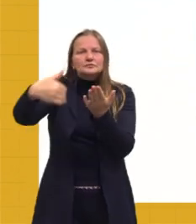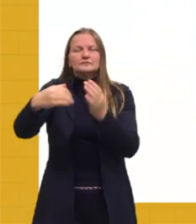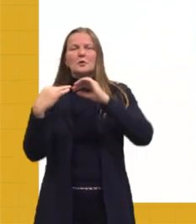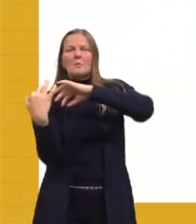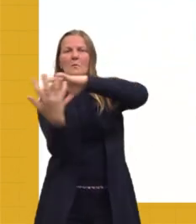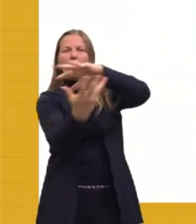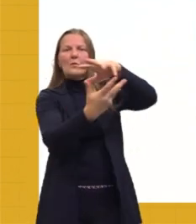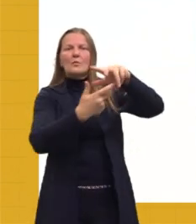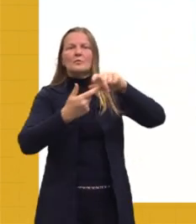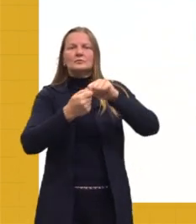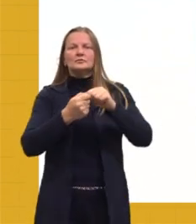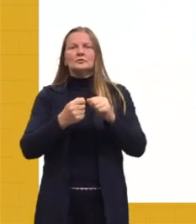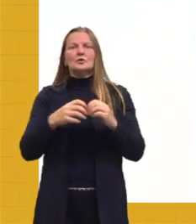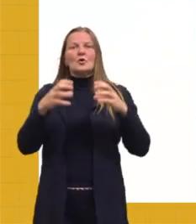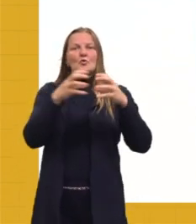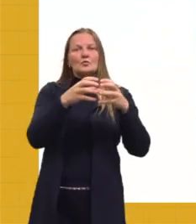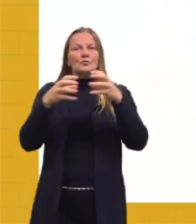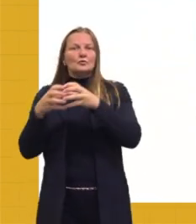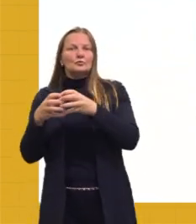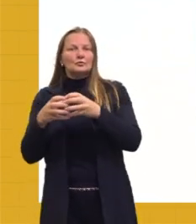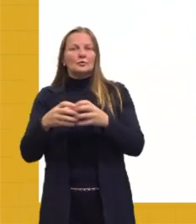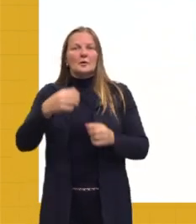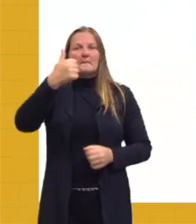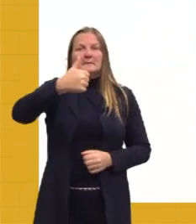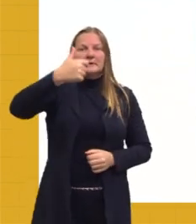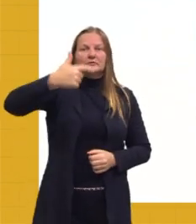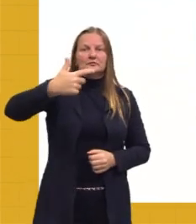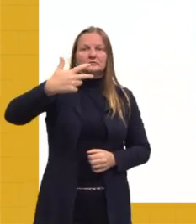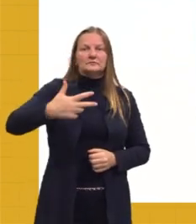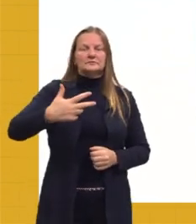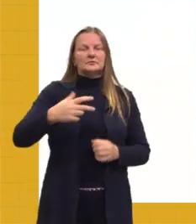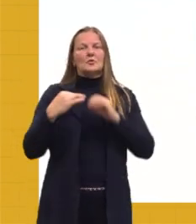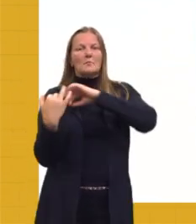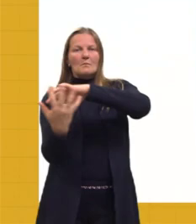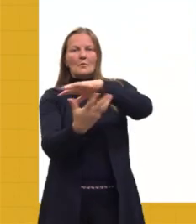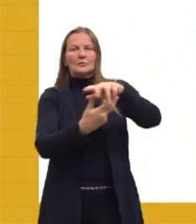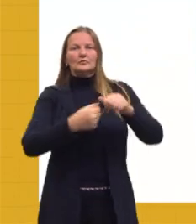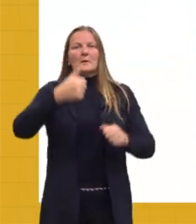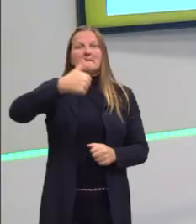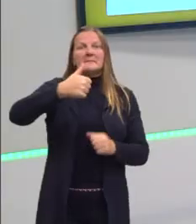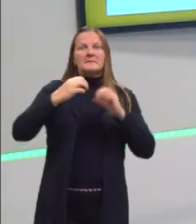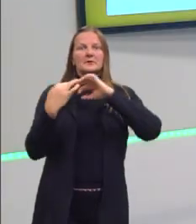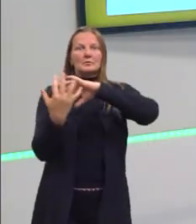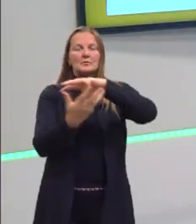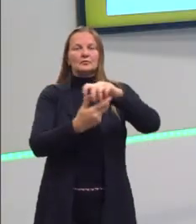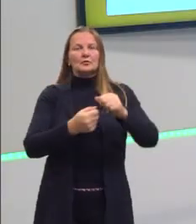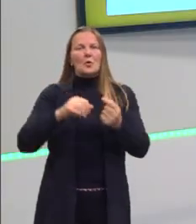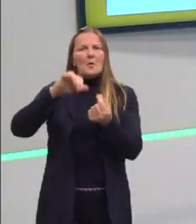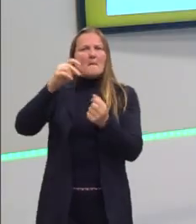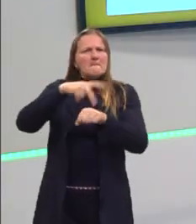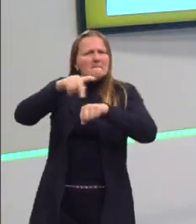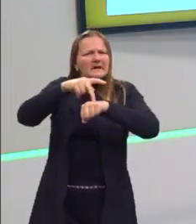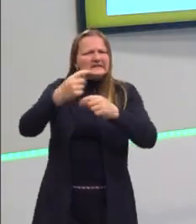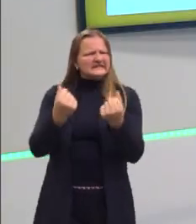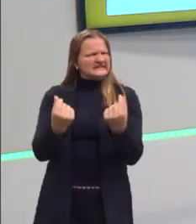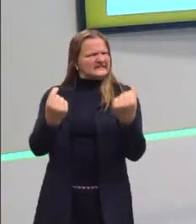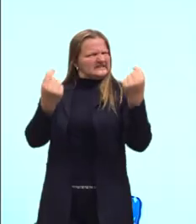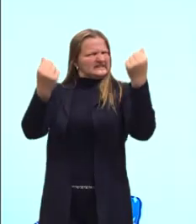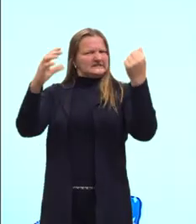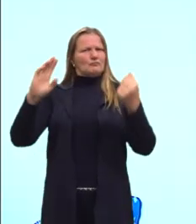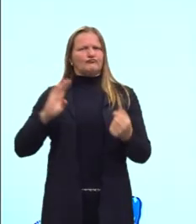esses países nesses filões entre primeiro segundo e terceiro mundo primeiro mundo países capitalistas ricos